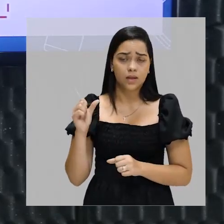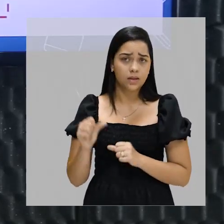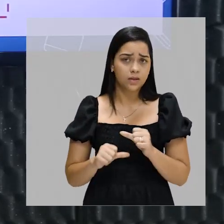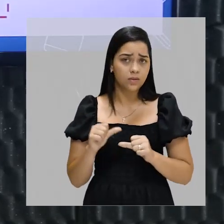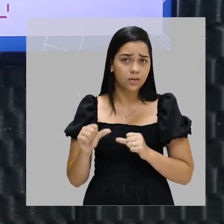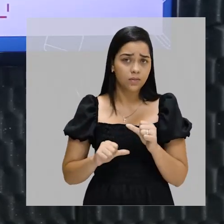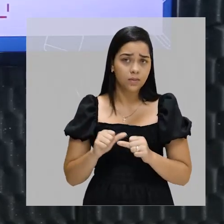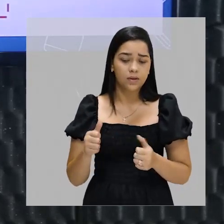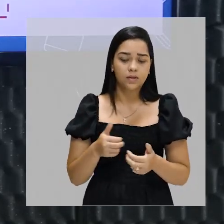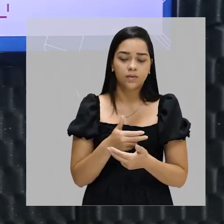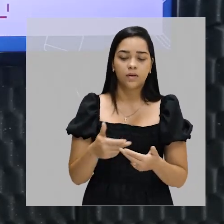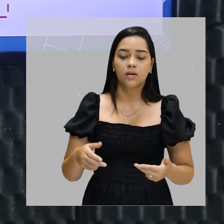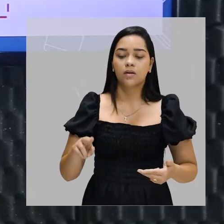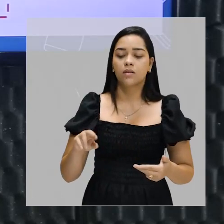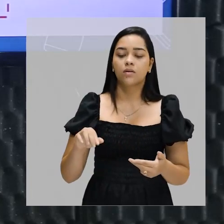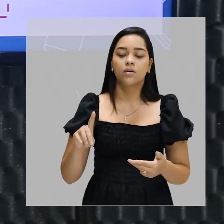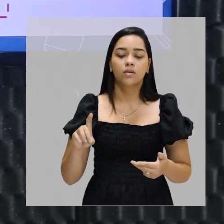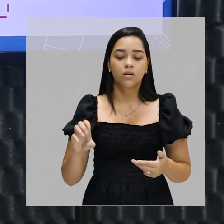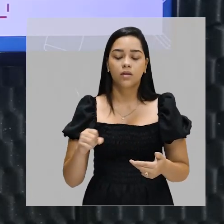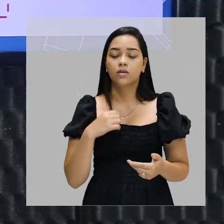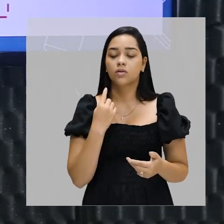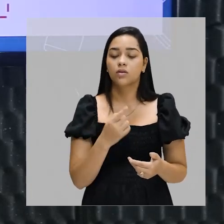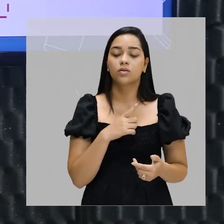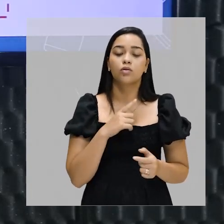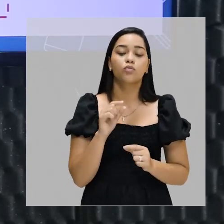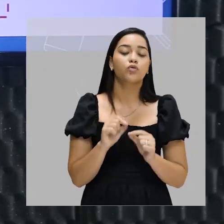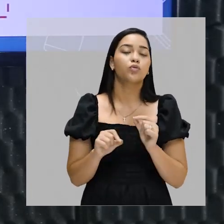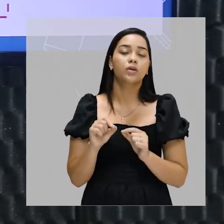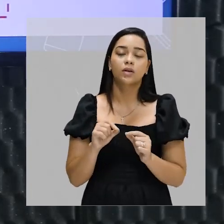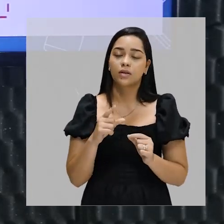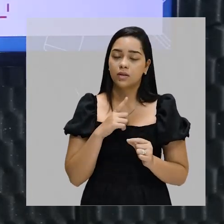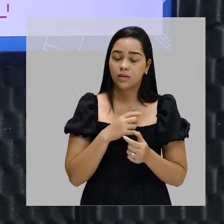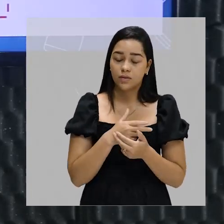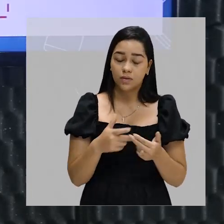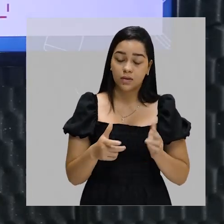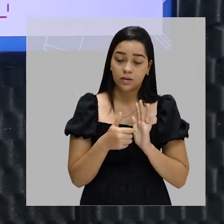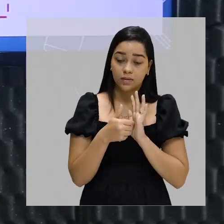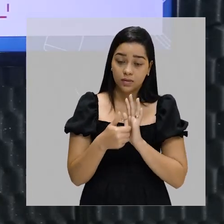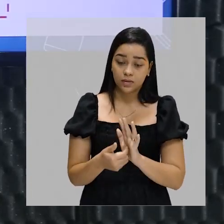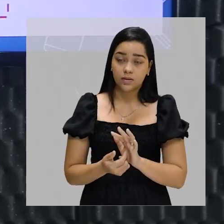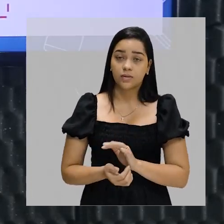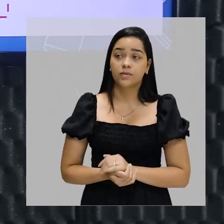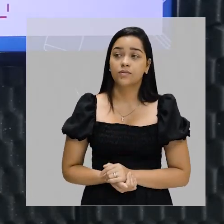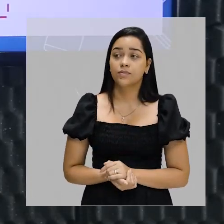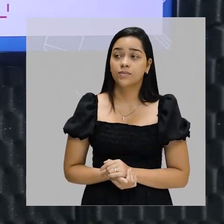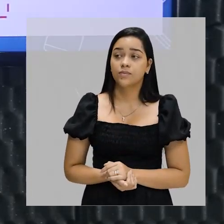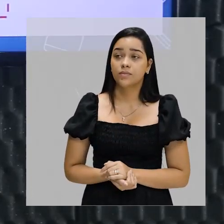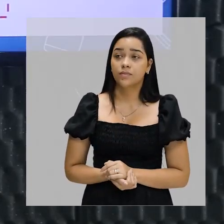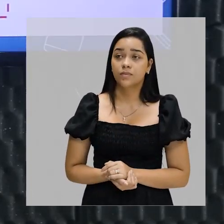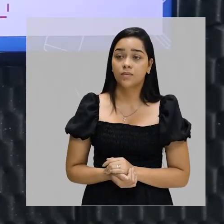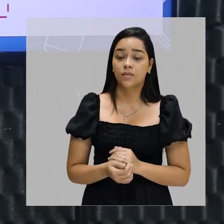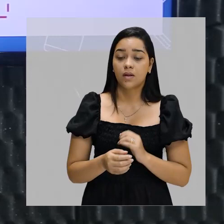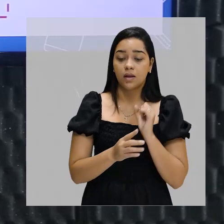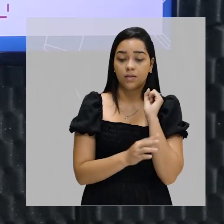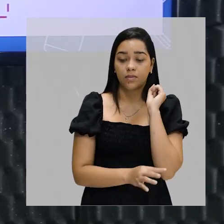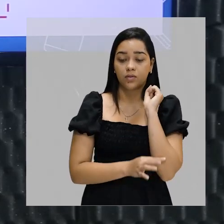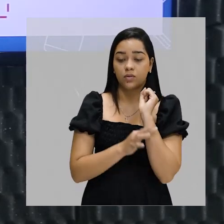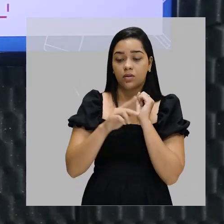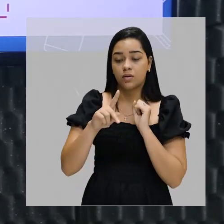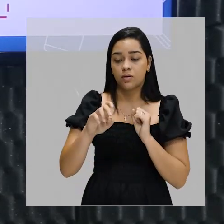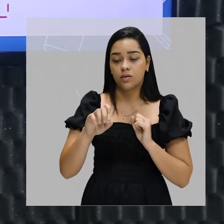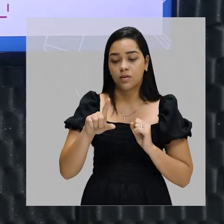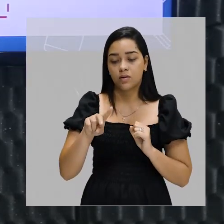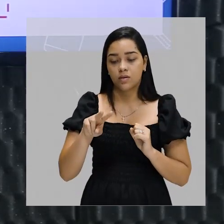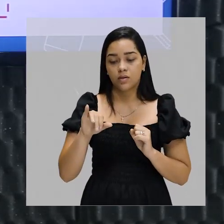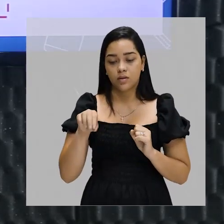transformar essas unidades, nós temos as seguintes expressões ou fórmulas. A temperatura Kelvin vai